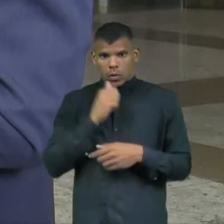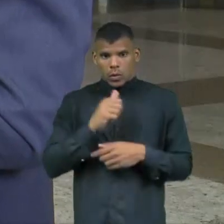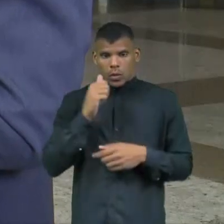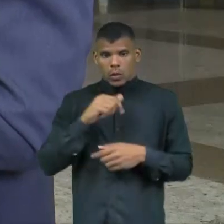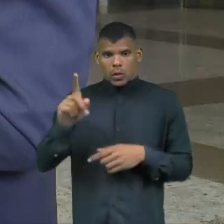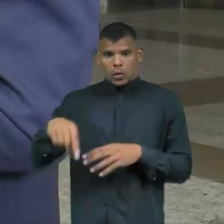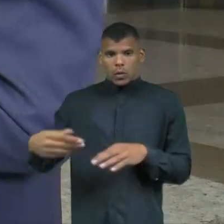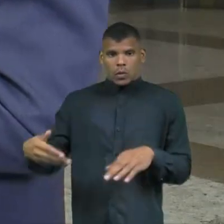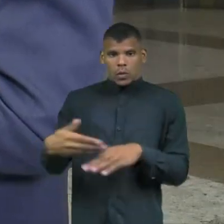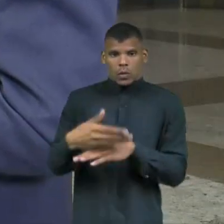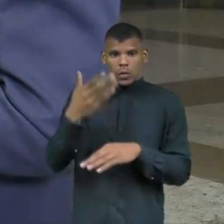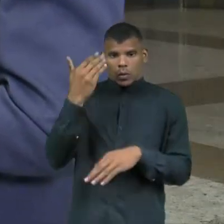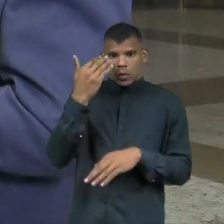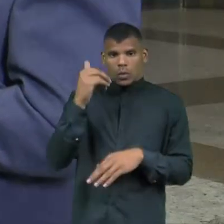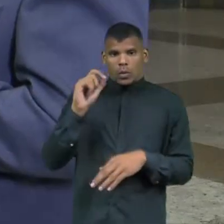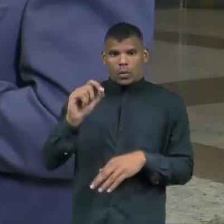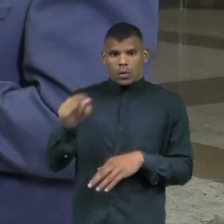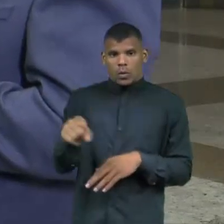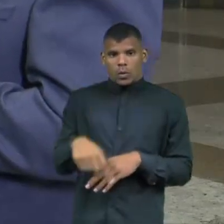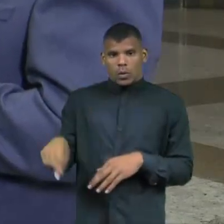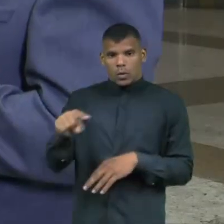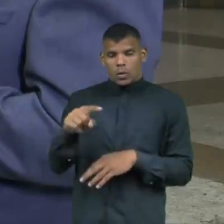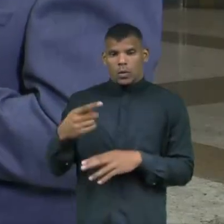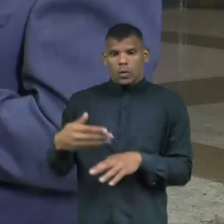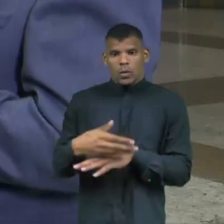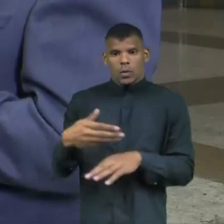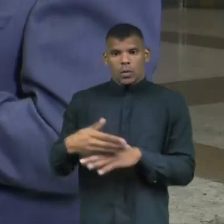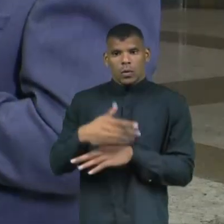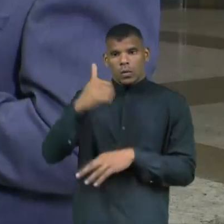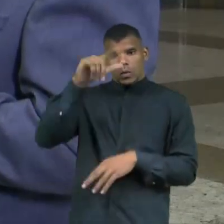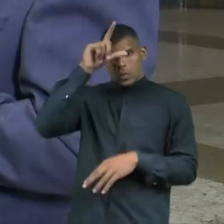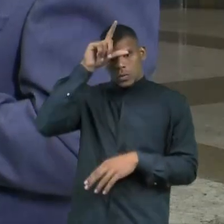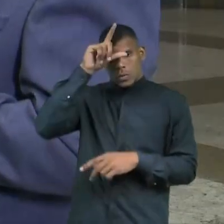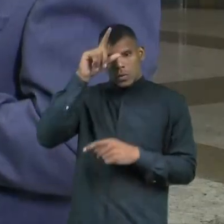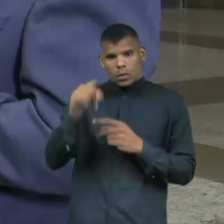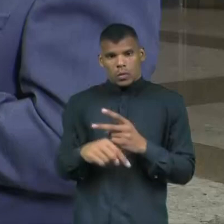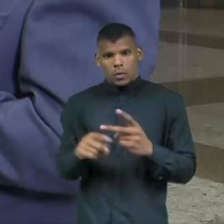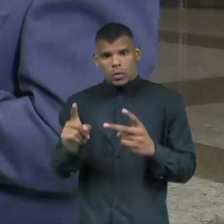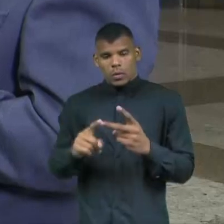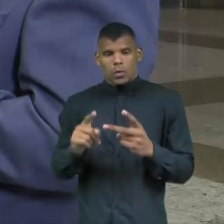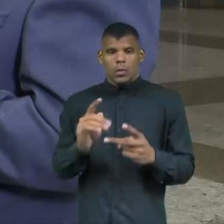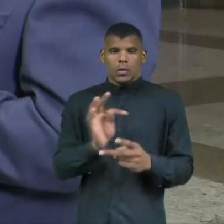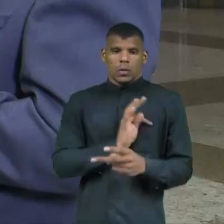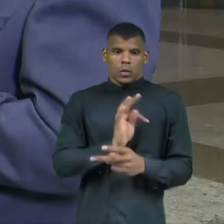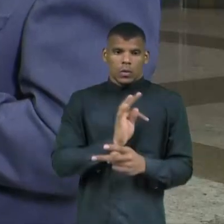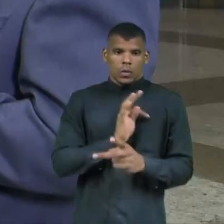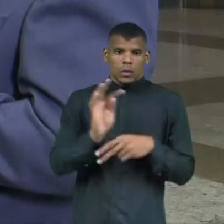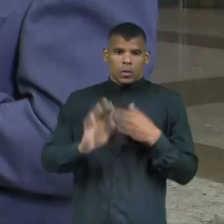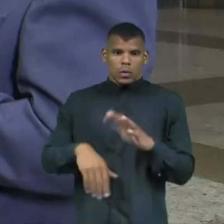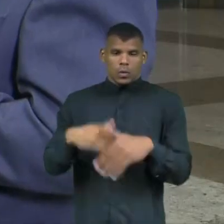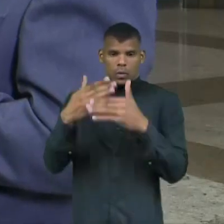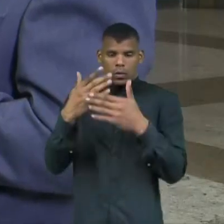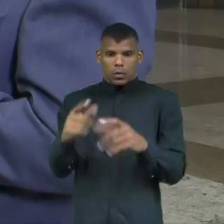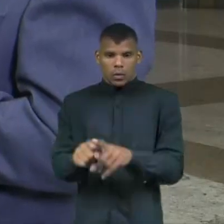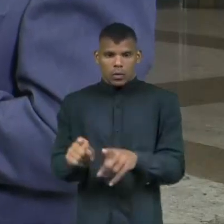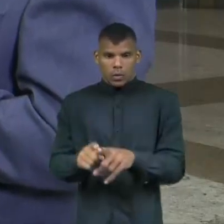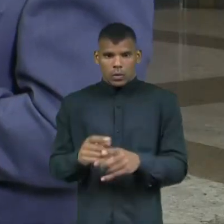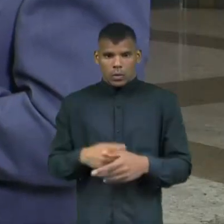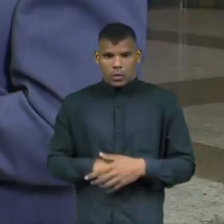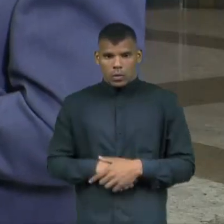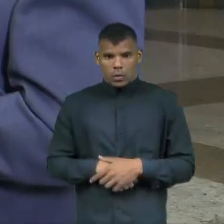entrarem, a saber que elas podem sim estar em cargos de liderança, estar em cargos de líderes técnicos de desenvolvimento. Então, é mais